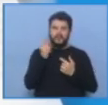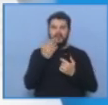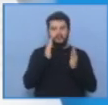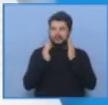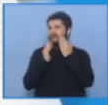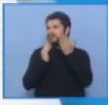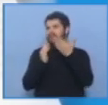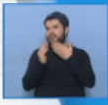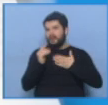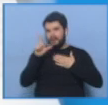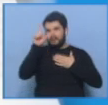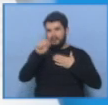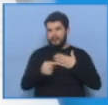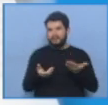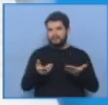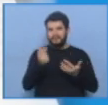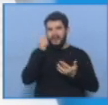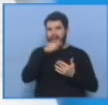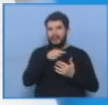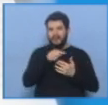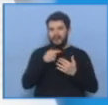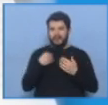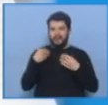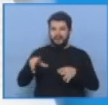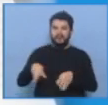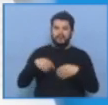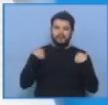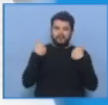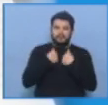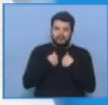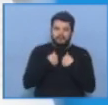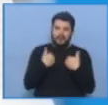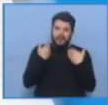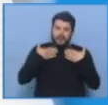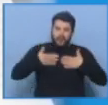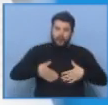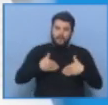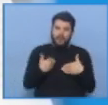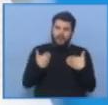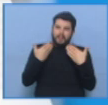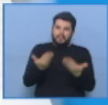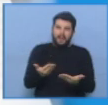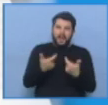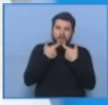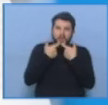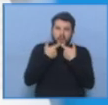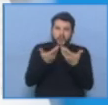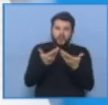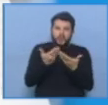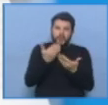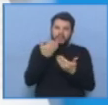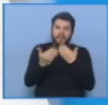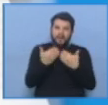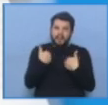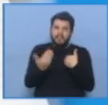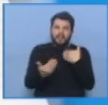também a outra. E a quem te levar a capa, deixa-lhe também a túnica. Dá a todo aquele que te pedir, e ao que